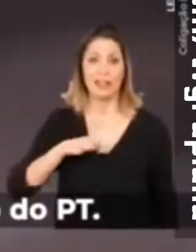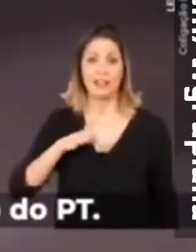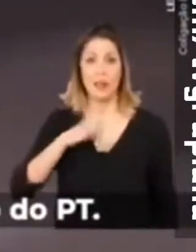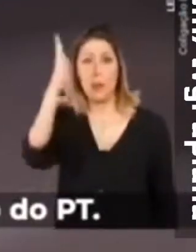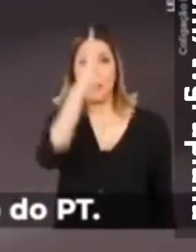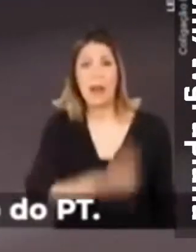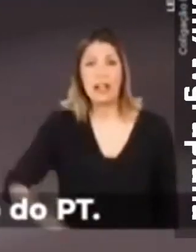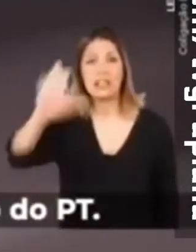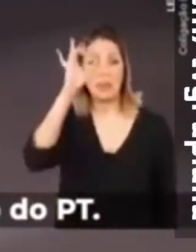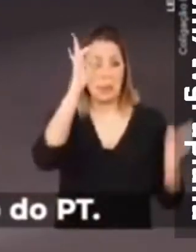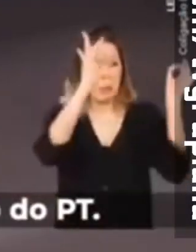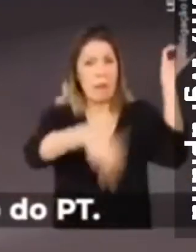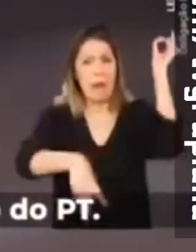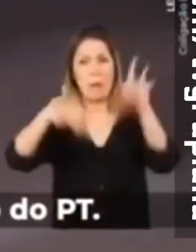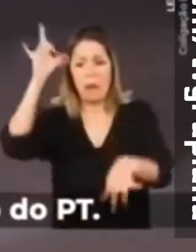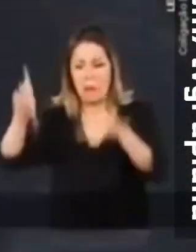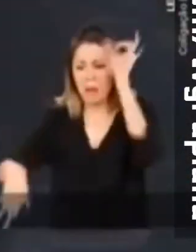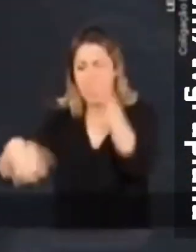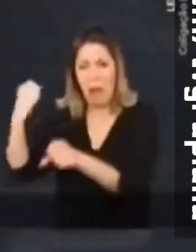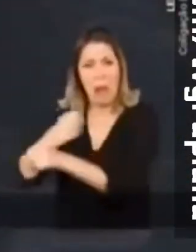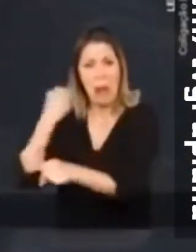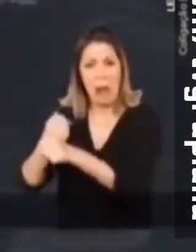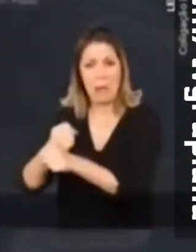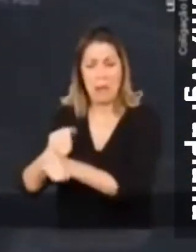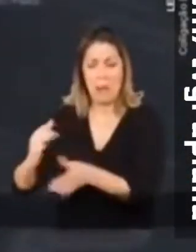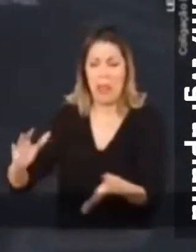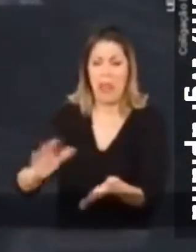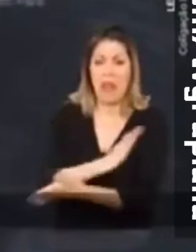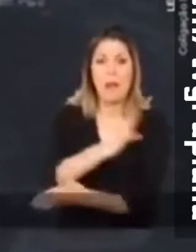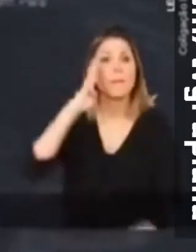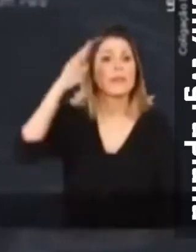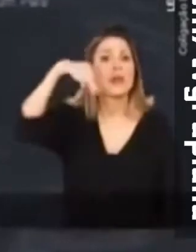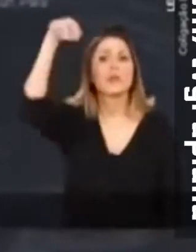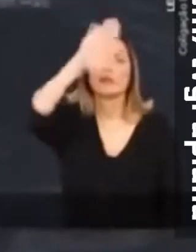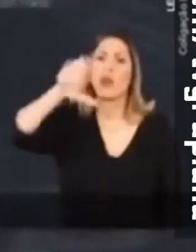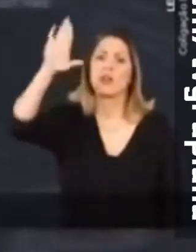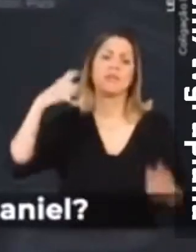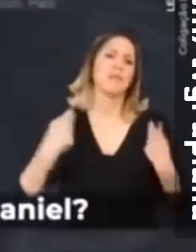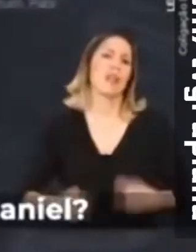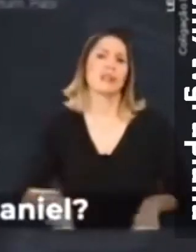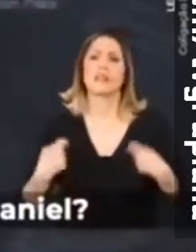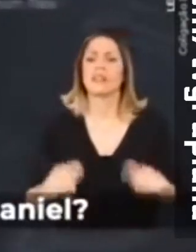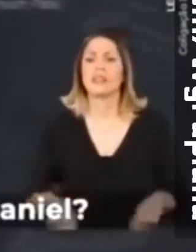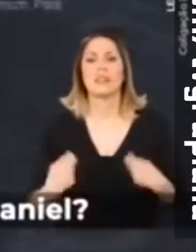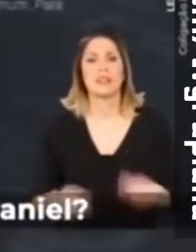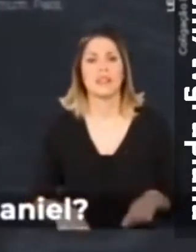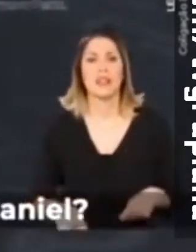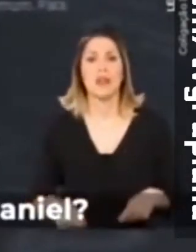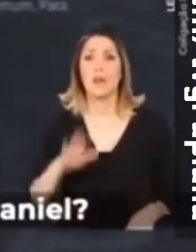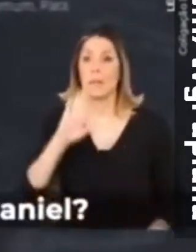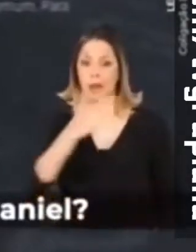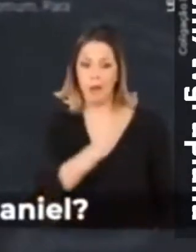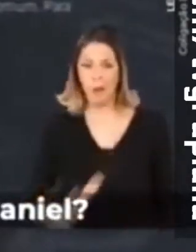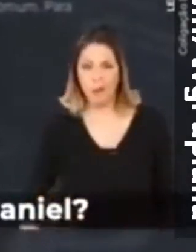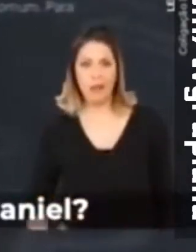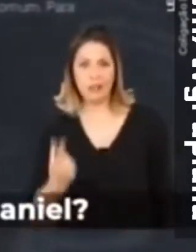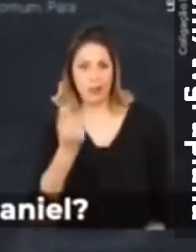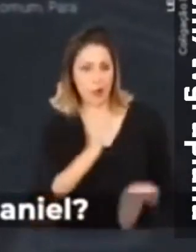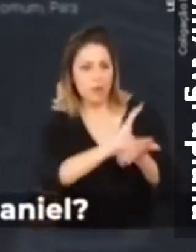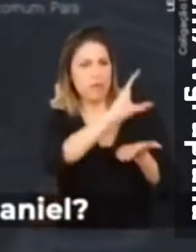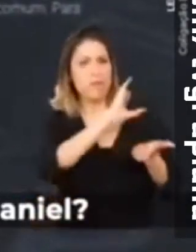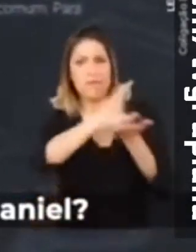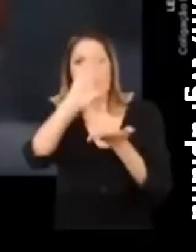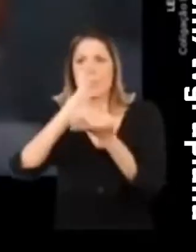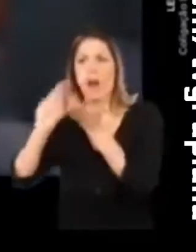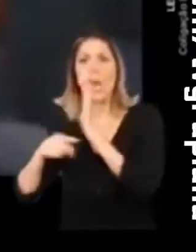já viveu tempo demais escravo do PT. As nuvens sobre o PT pairam não é de hoje. Quem matou o ex-prefeito de Santo André,